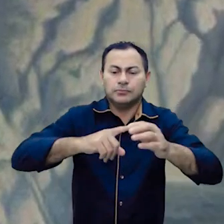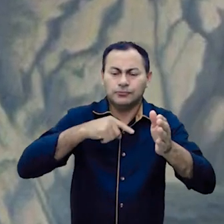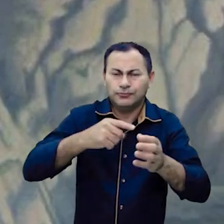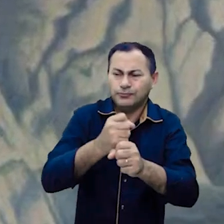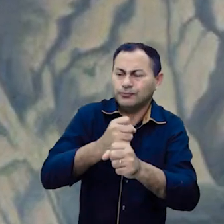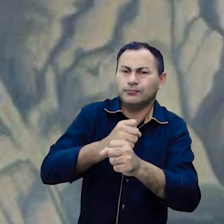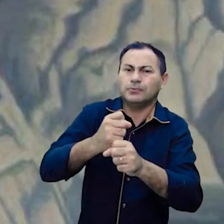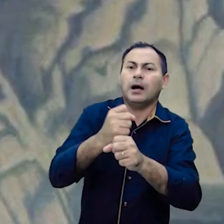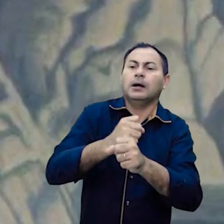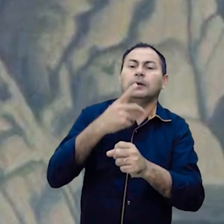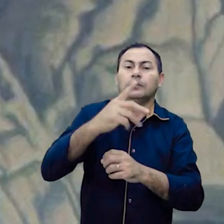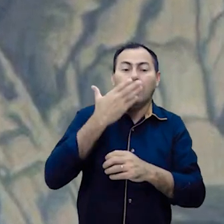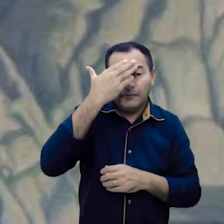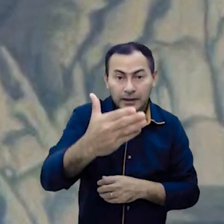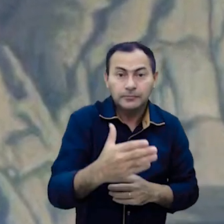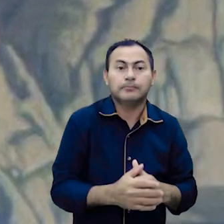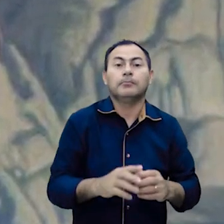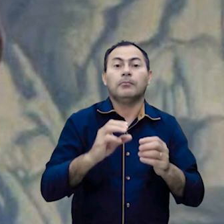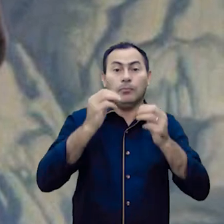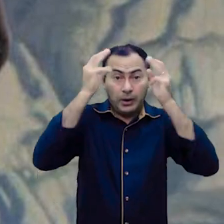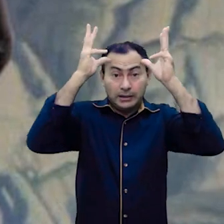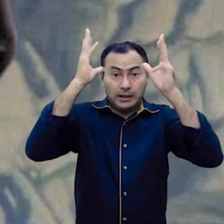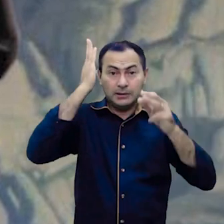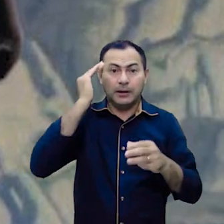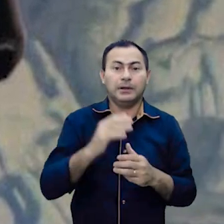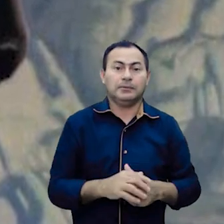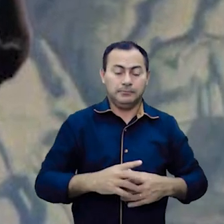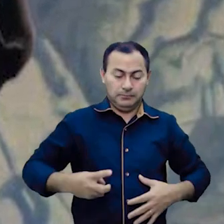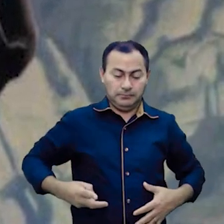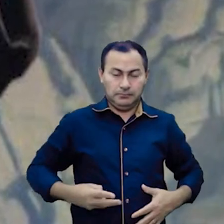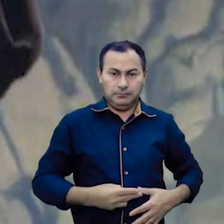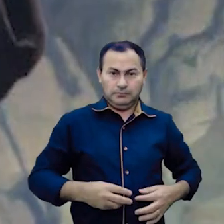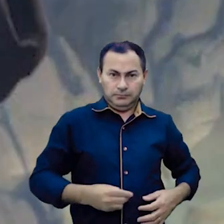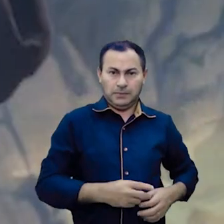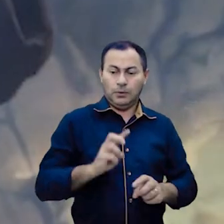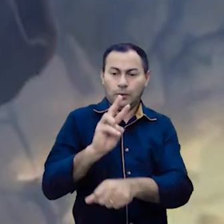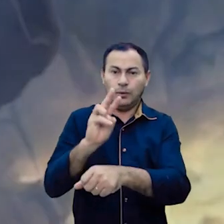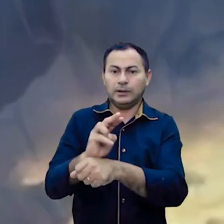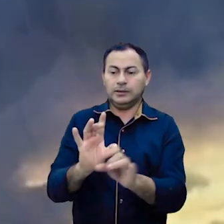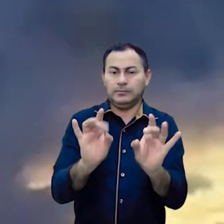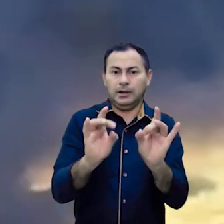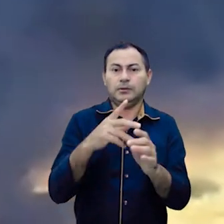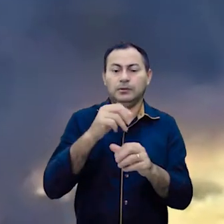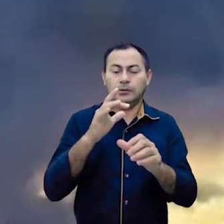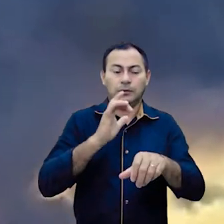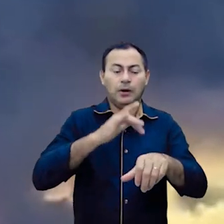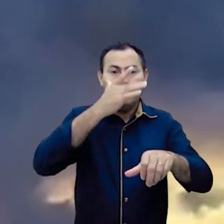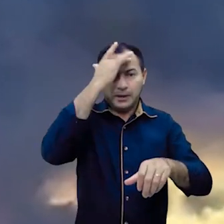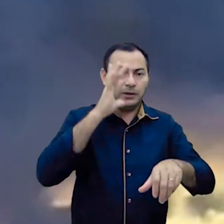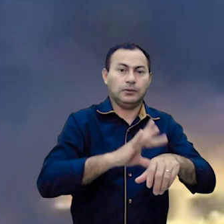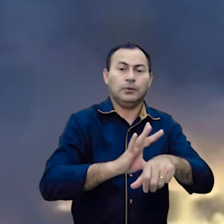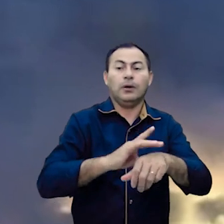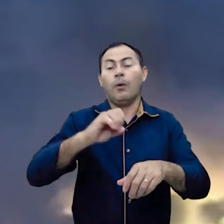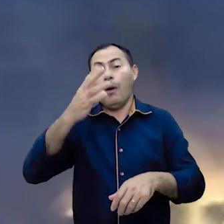médica centenas e centenas e anos a sua frente pois é sabia sobre a esterilização sobre os cuidados especiais para